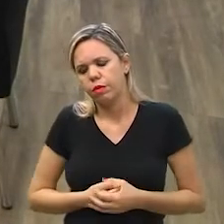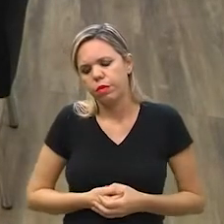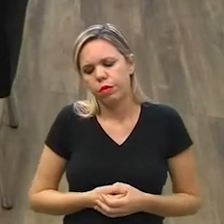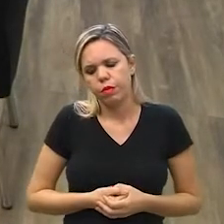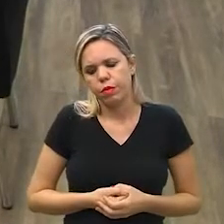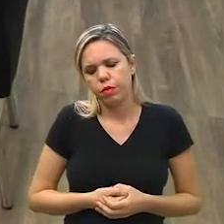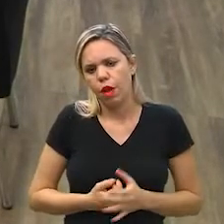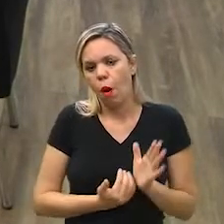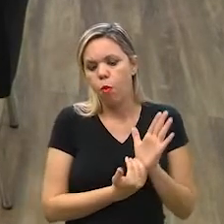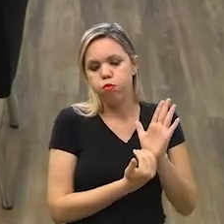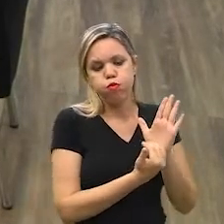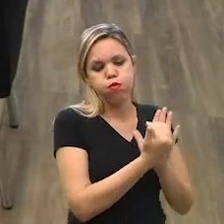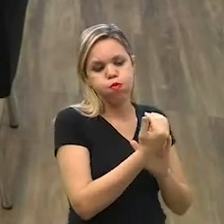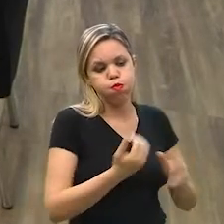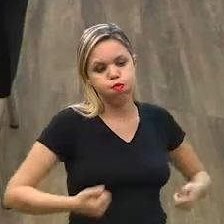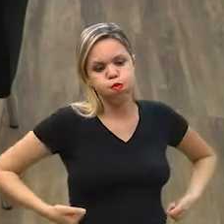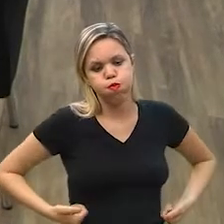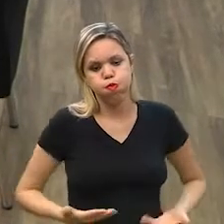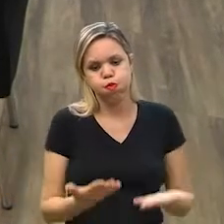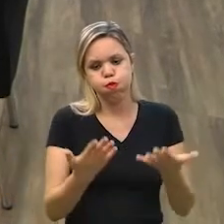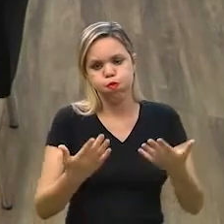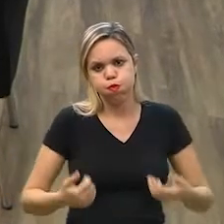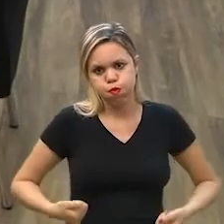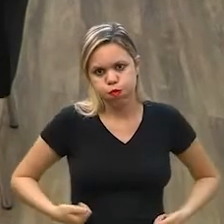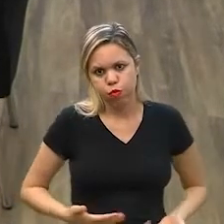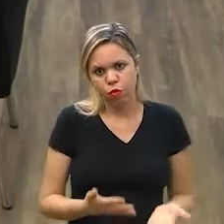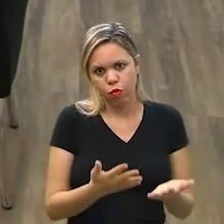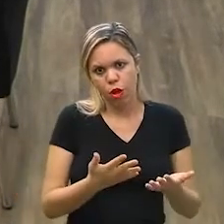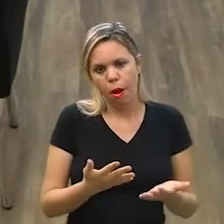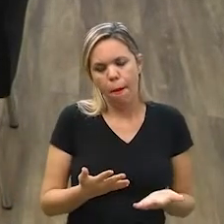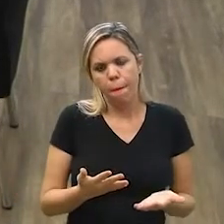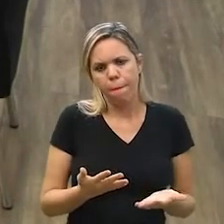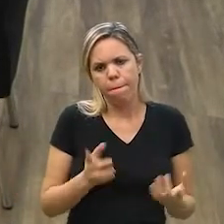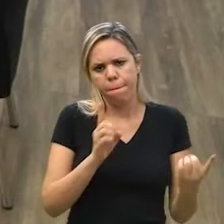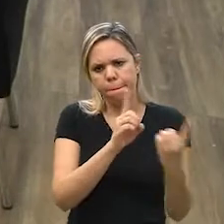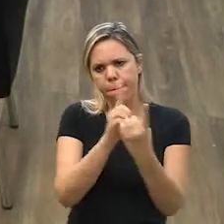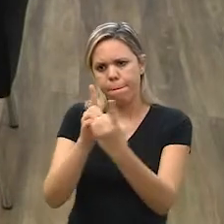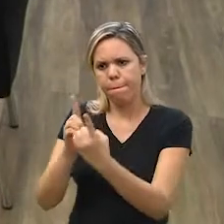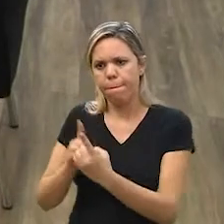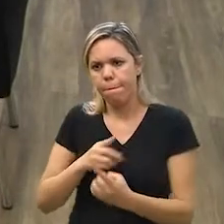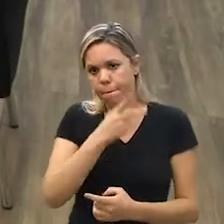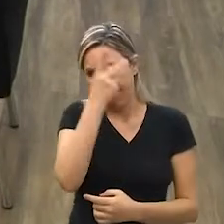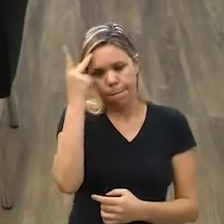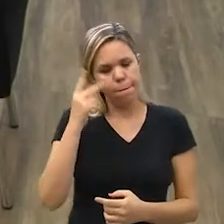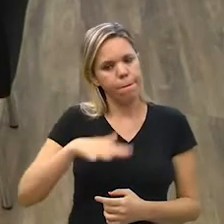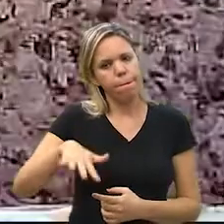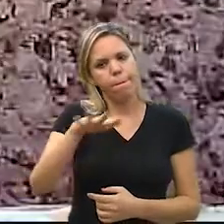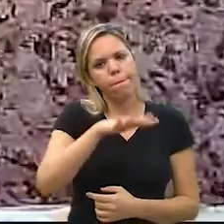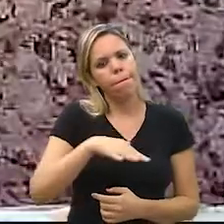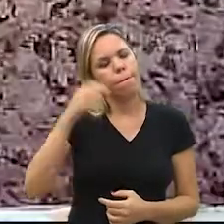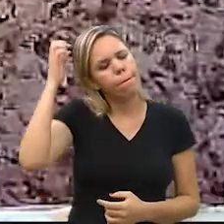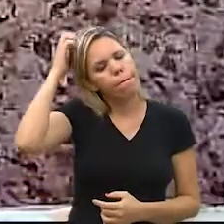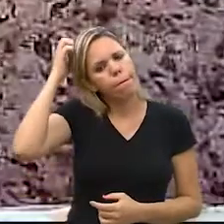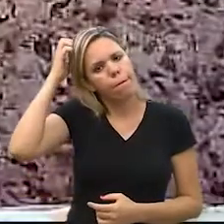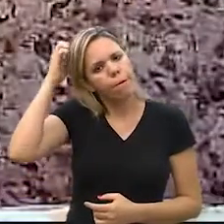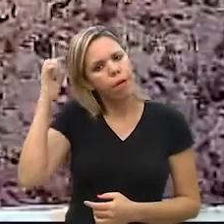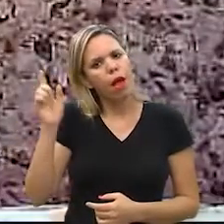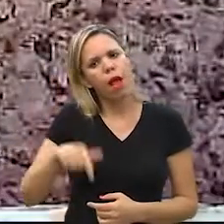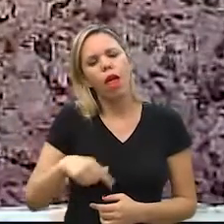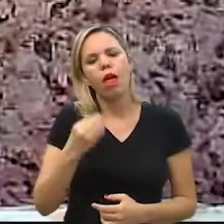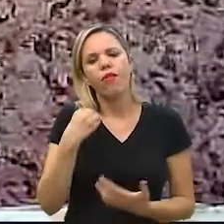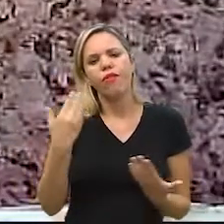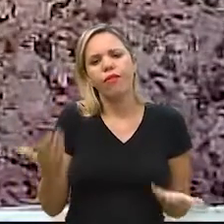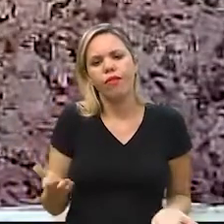por aumento de gastos, aumento de atendimento à população, é a parte mais